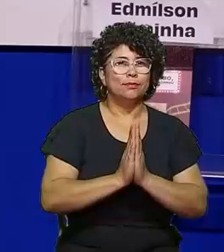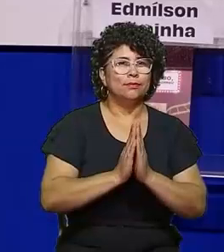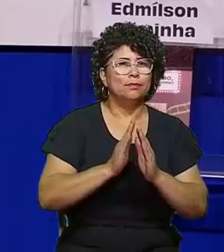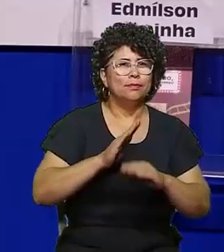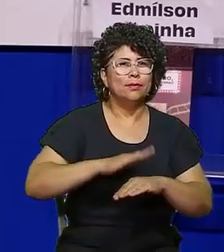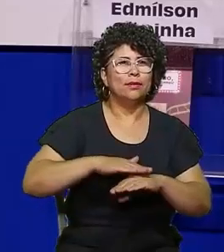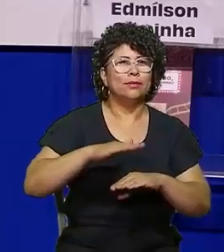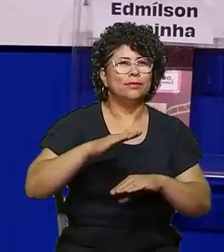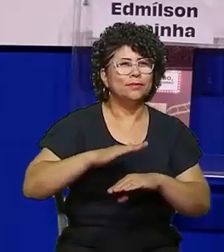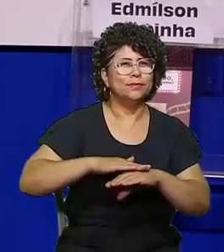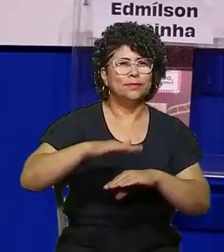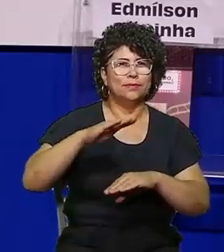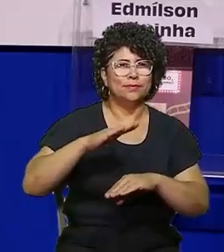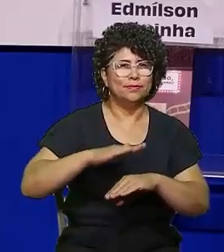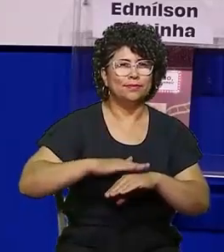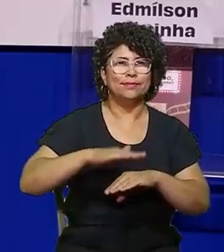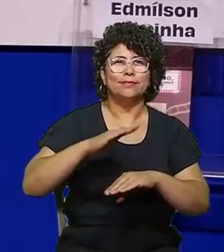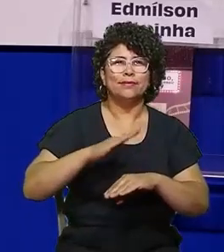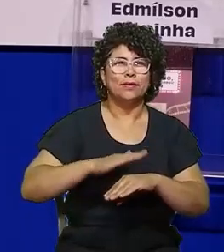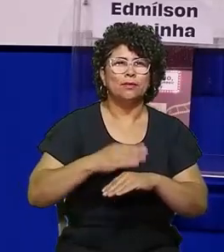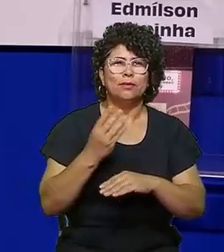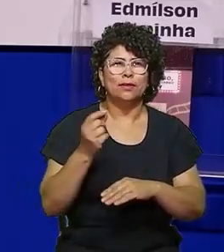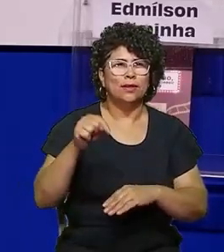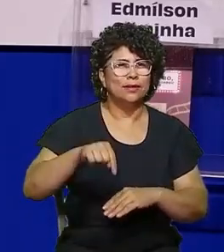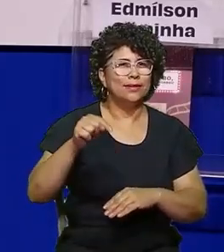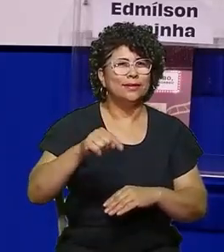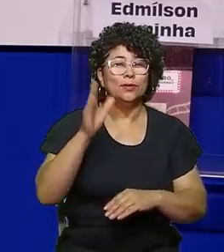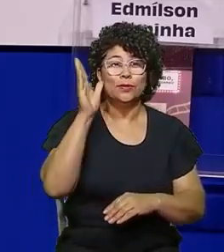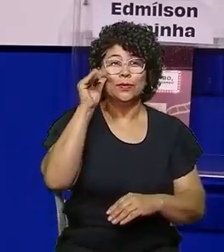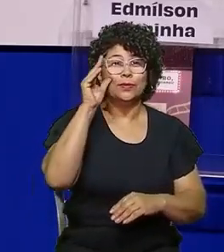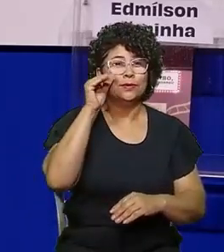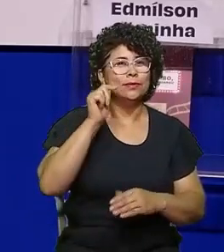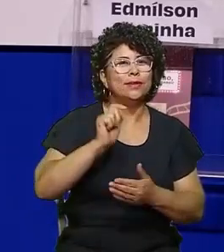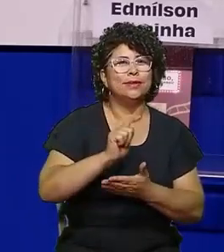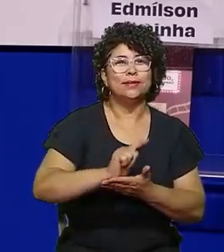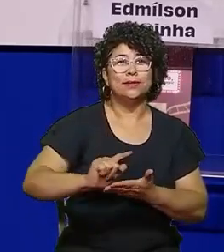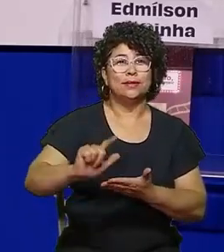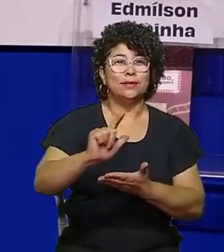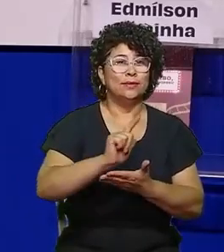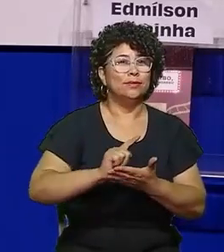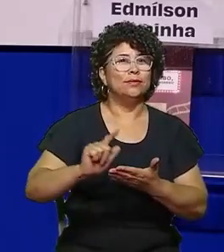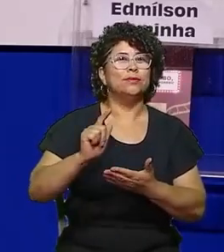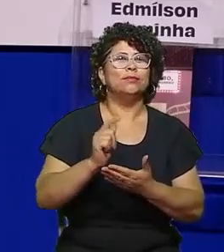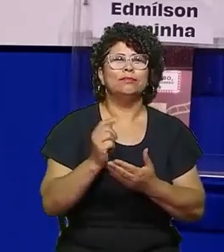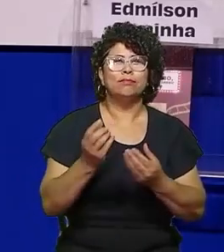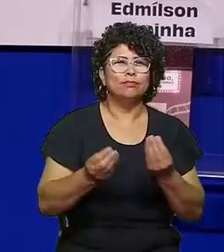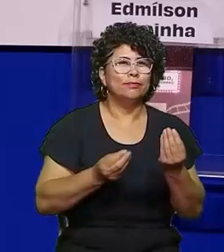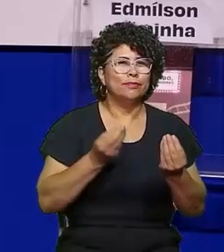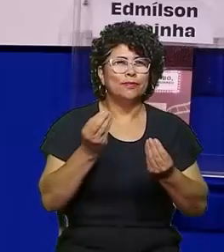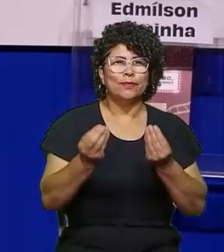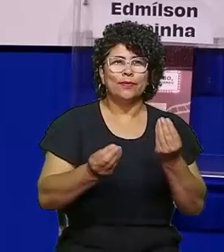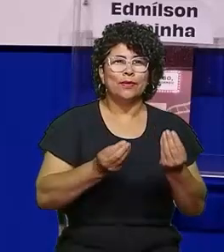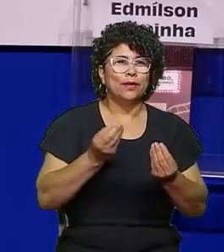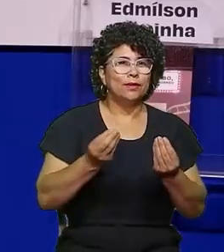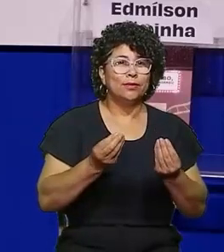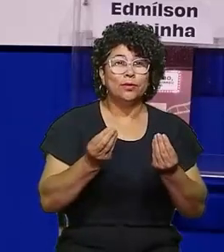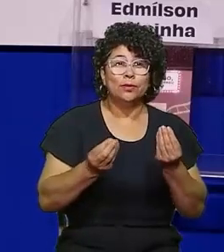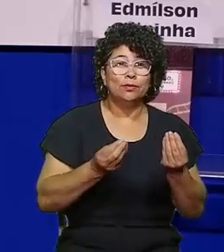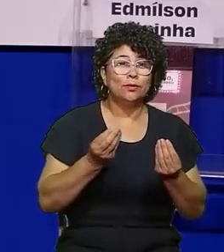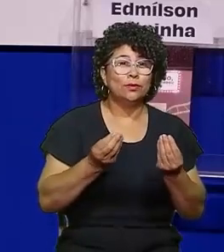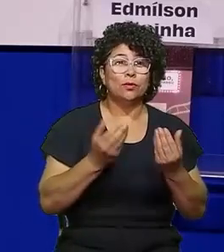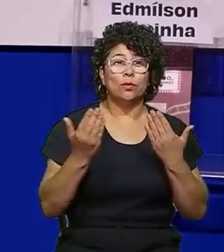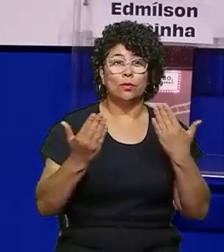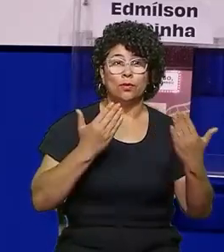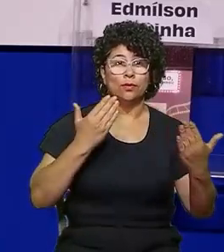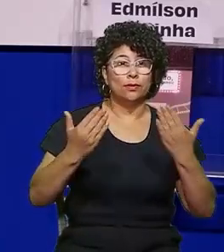tom branco. Ele traja camisa azul e por cima usa um blazer de tom azul escuro. Leva no pescoço o crachá dos participantes do